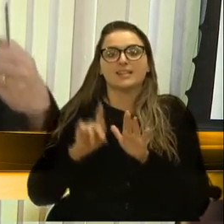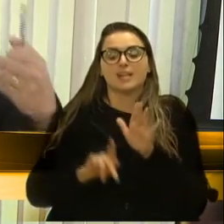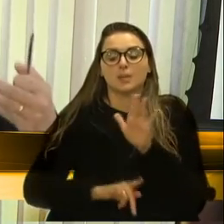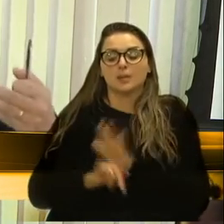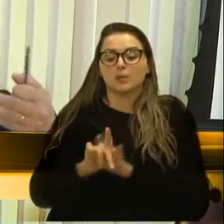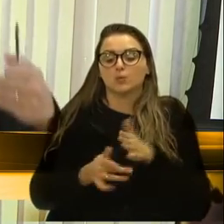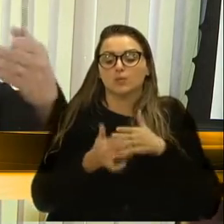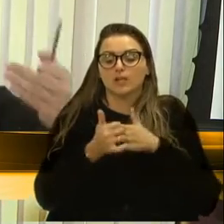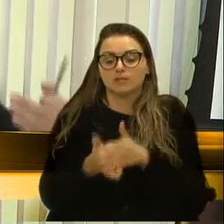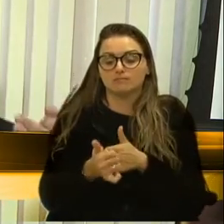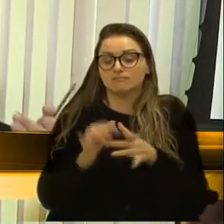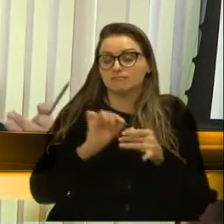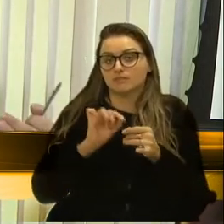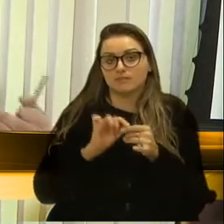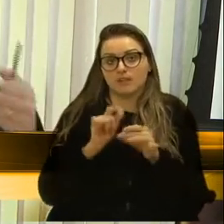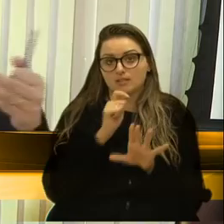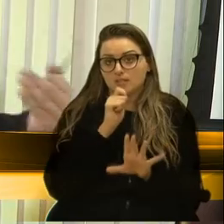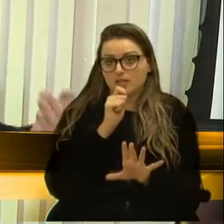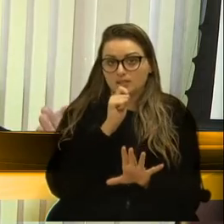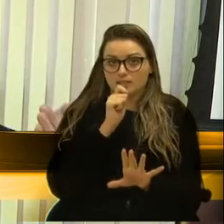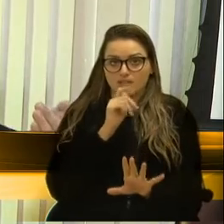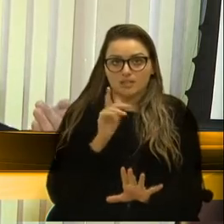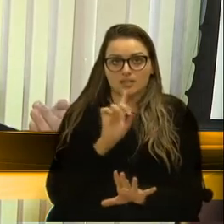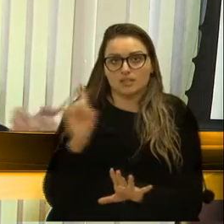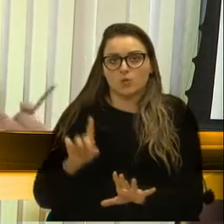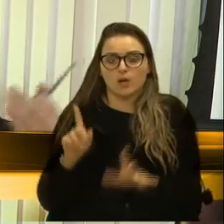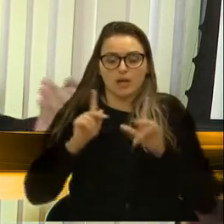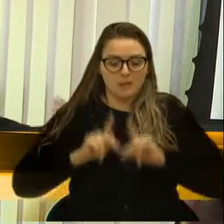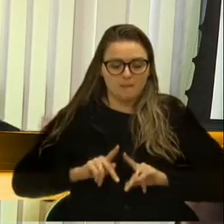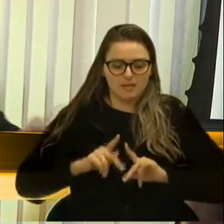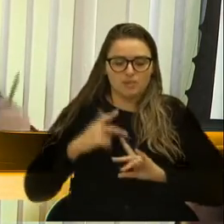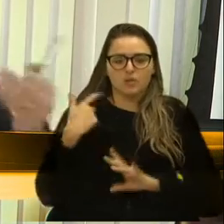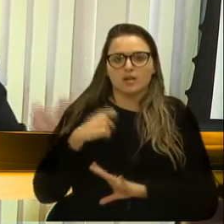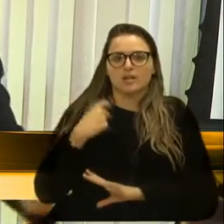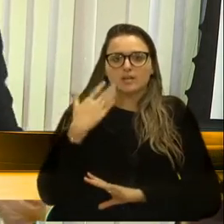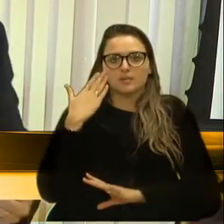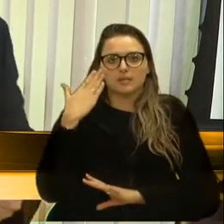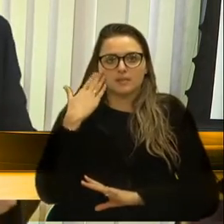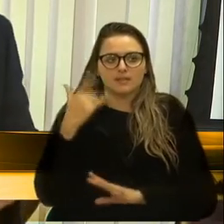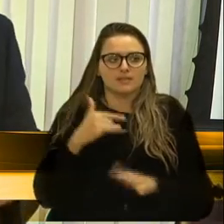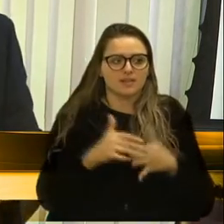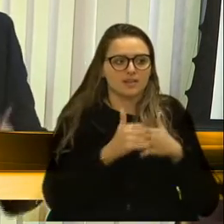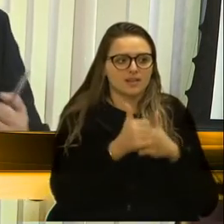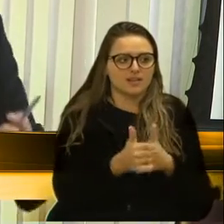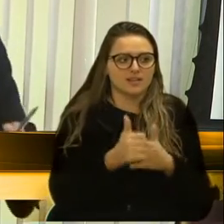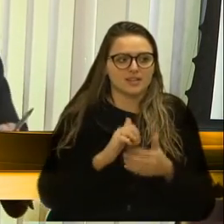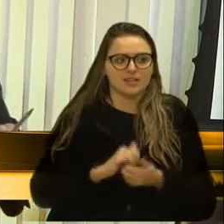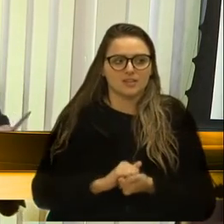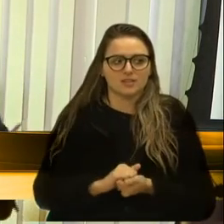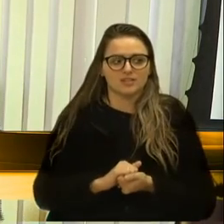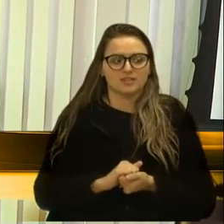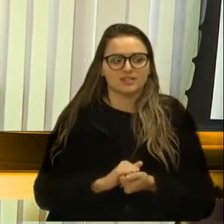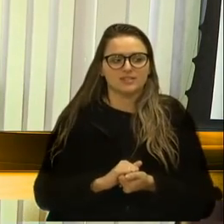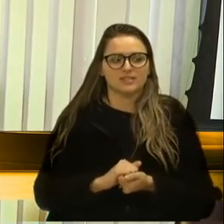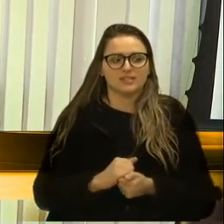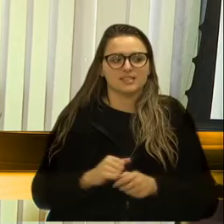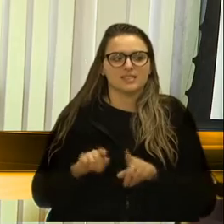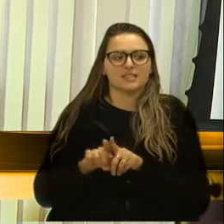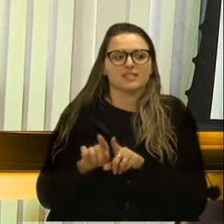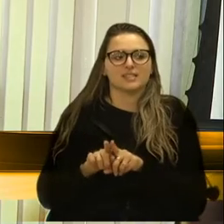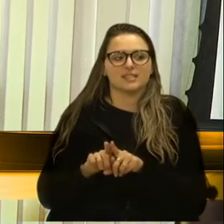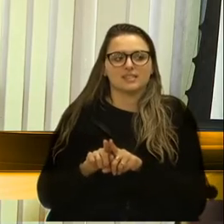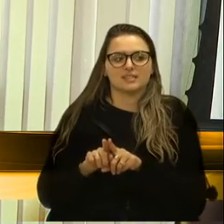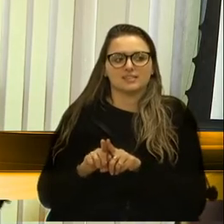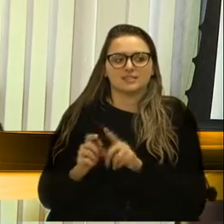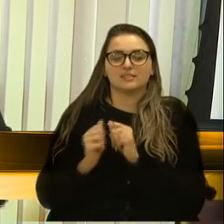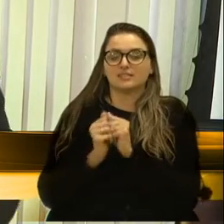Então, quem pergunta, conduz a entrevista. Não é o entrevistado que vai conduzir. E eles estão se comunicando bem. Eu quero trazer aqui a